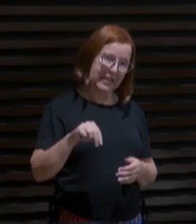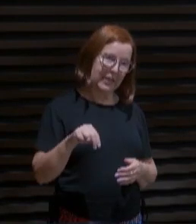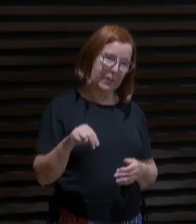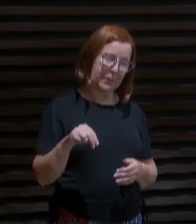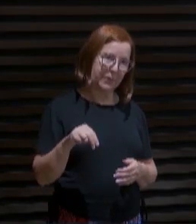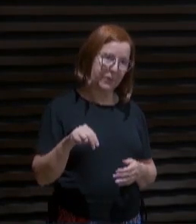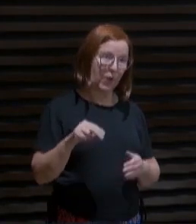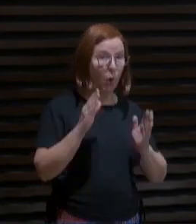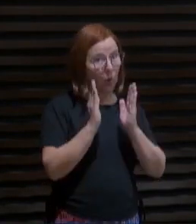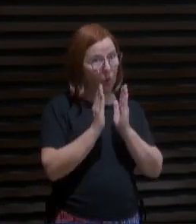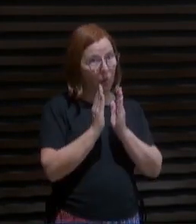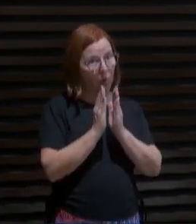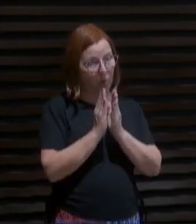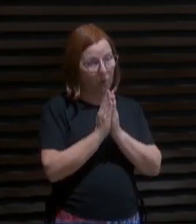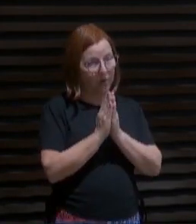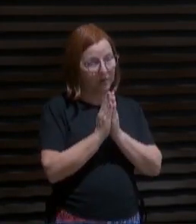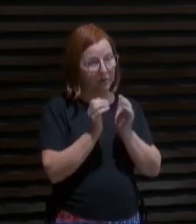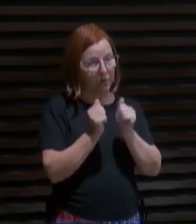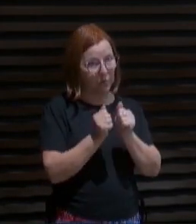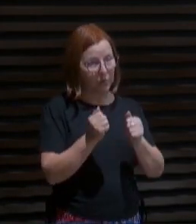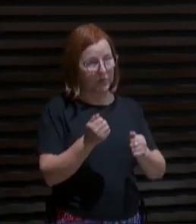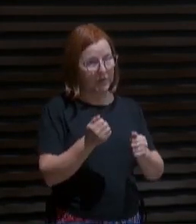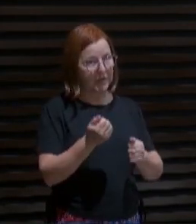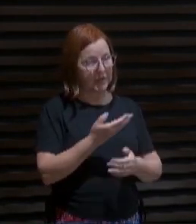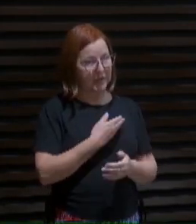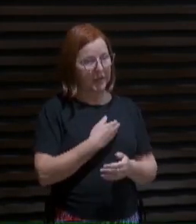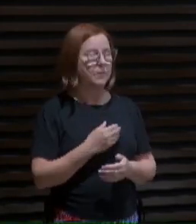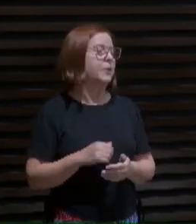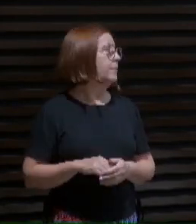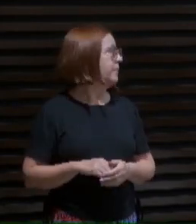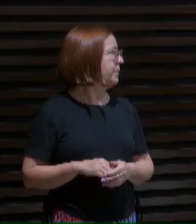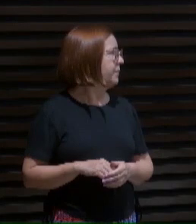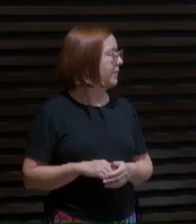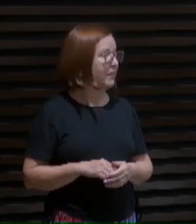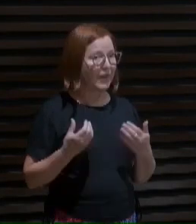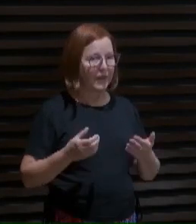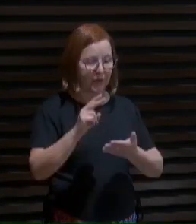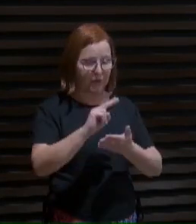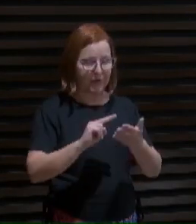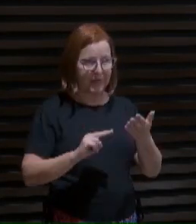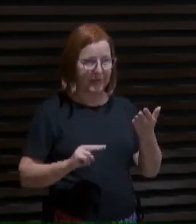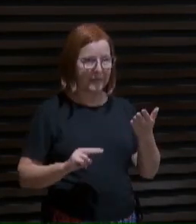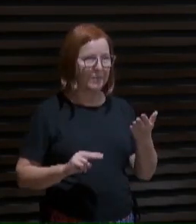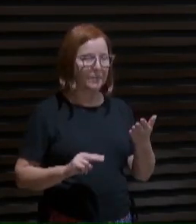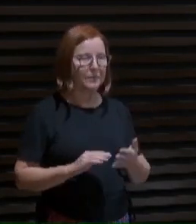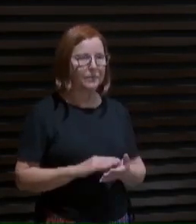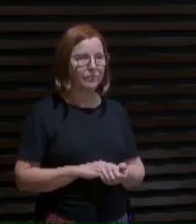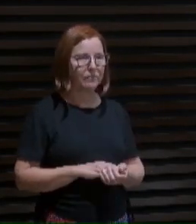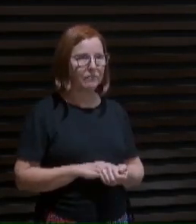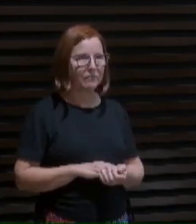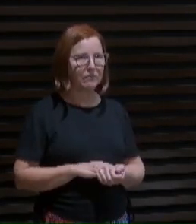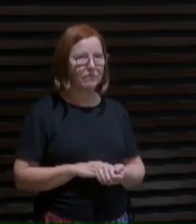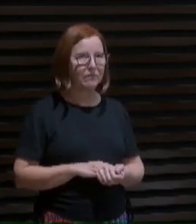e eles oram e ele vai e diz para... Então eu quero ler aqui, pode deixar, já viram a imagem,